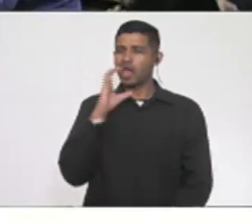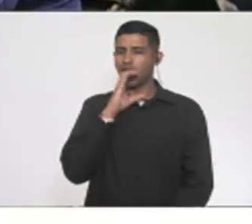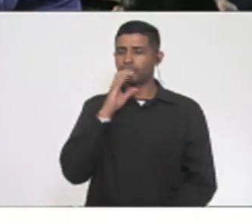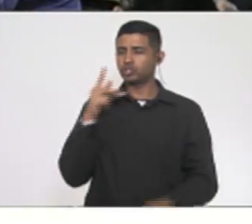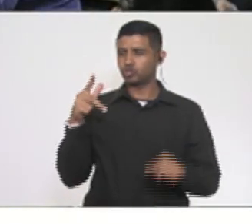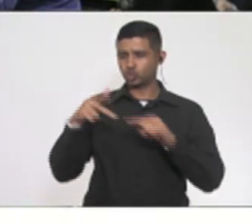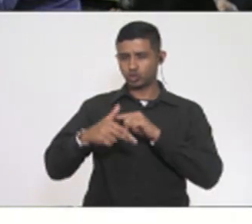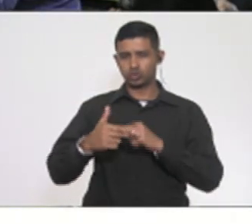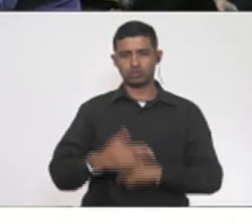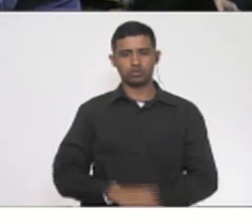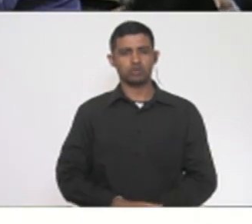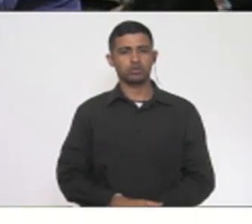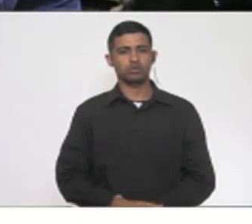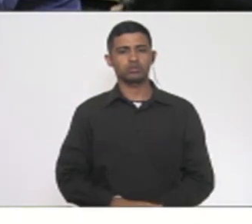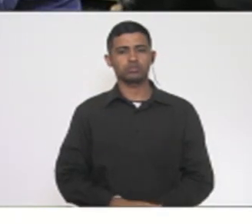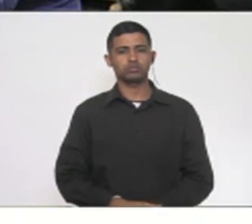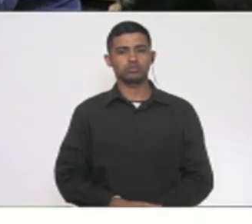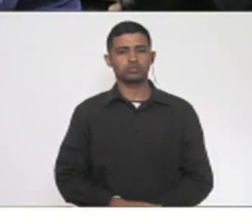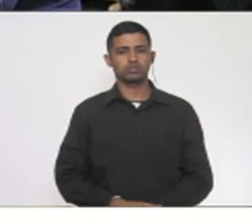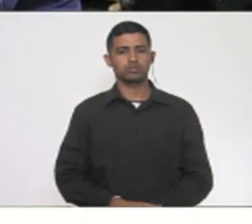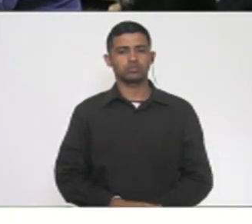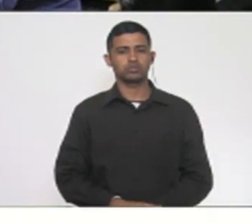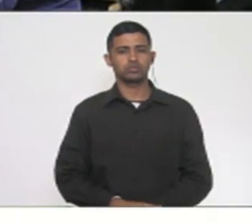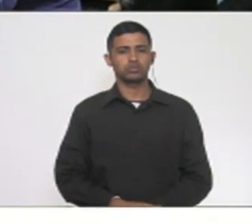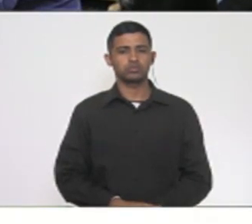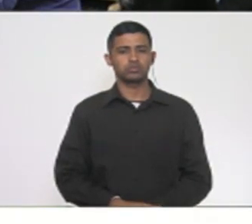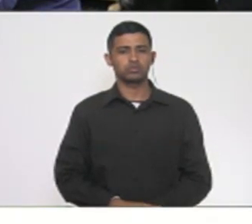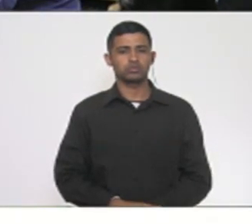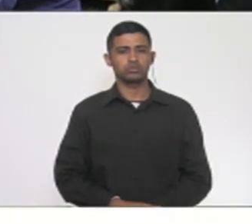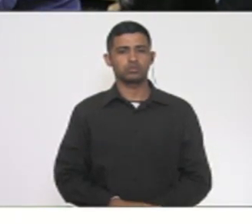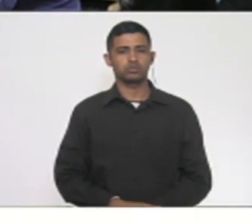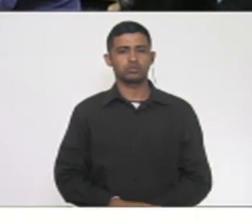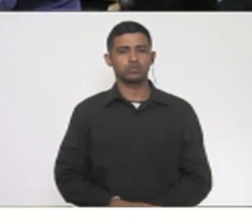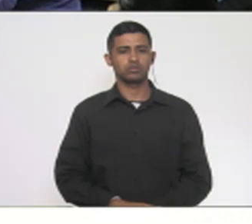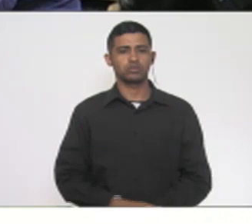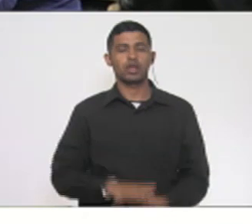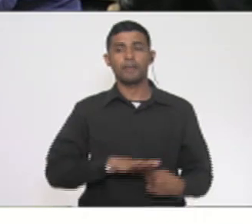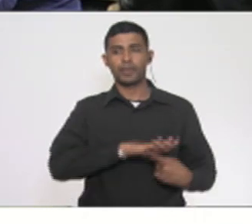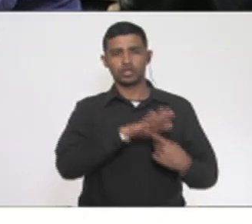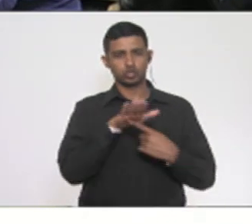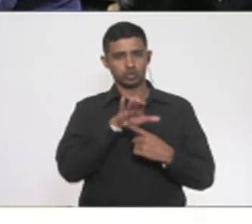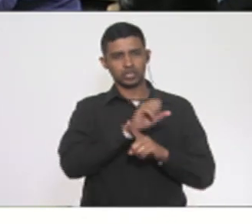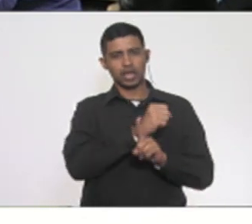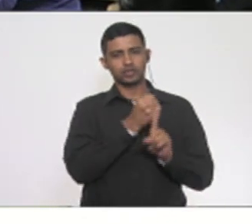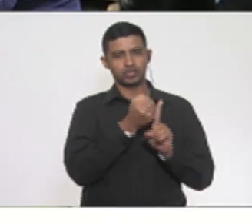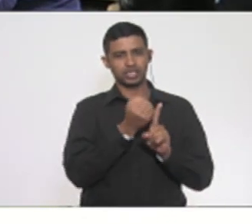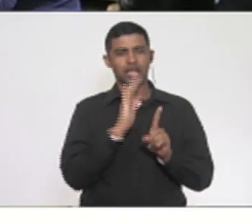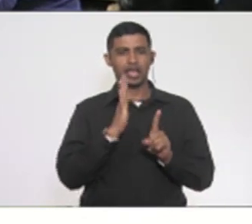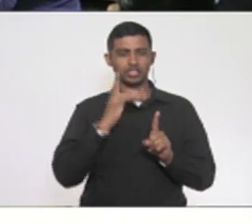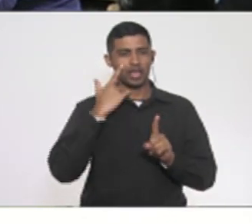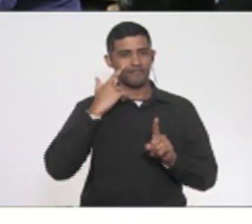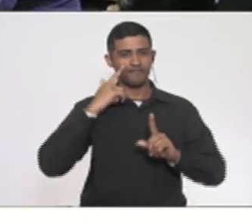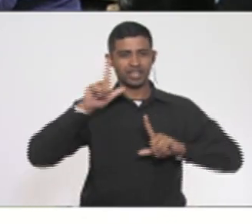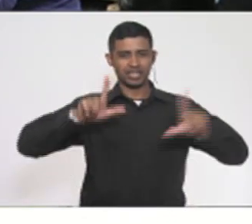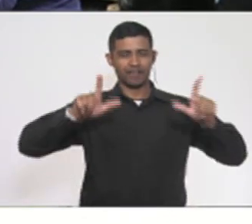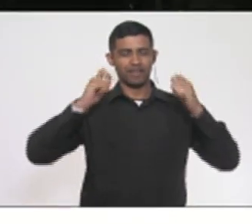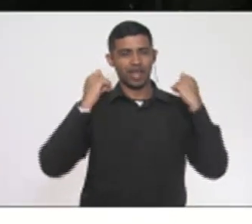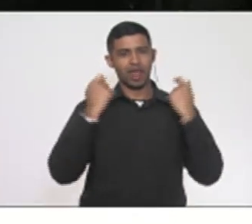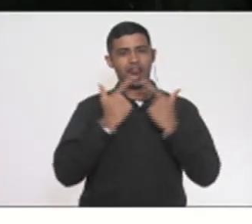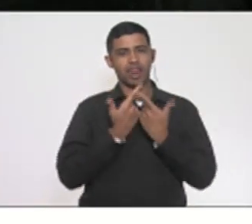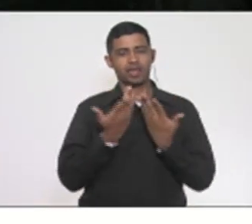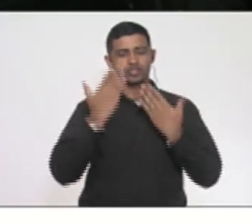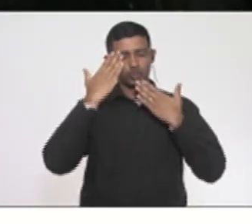Hélio. Até para prestar uma contribuição à sociedade, já que está transmitindo pela TV Alerj, eu